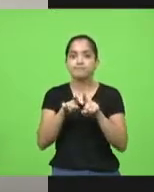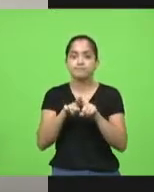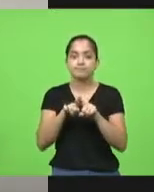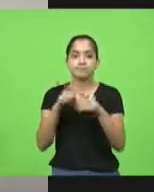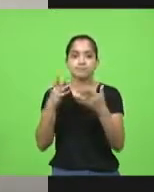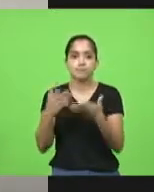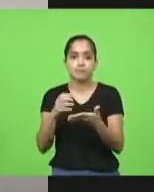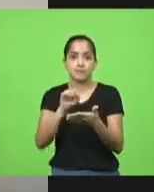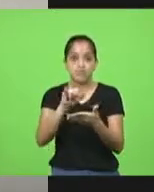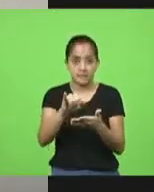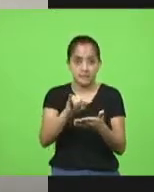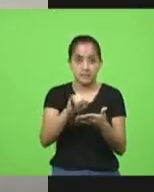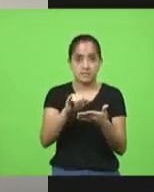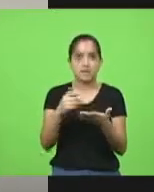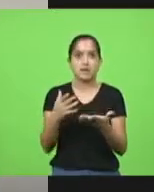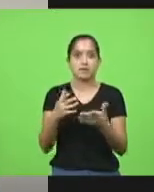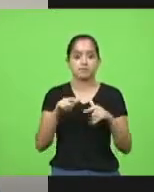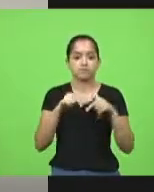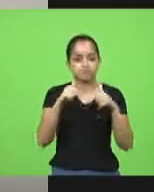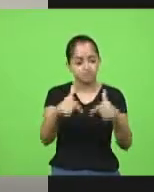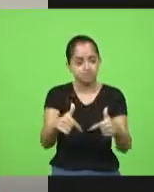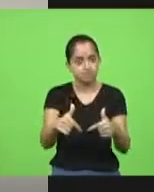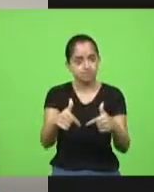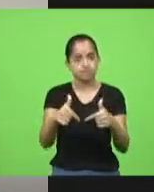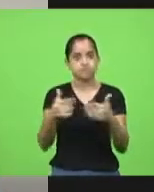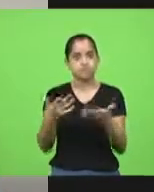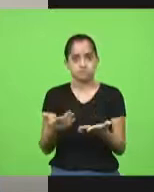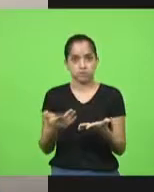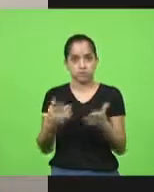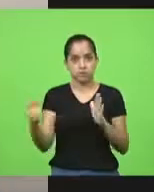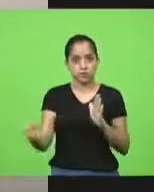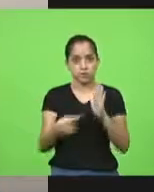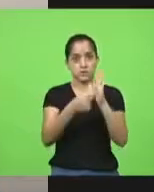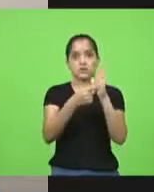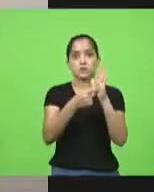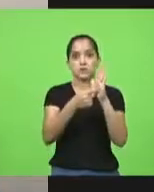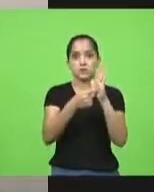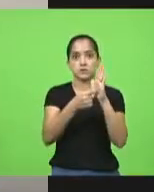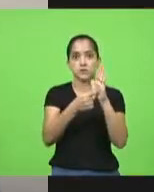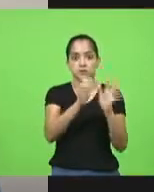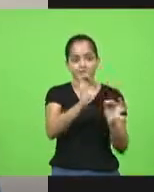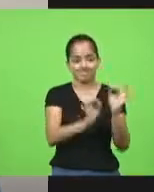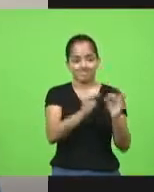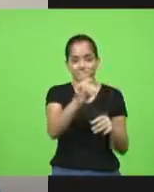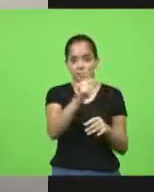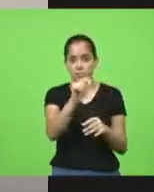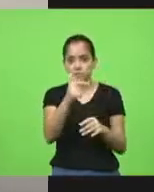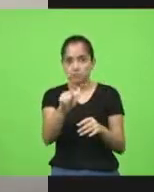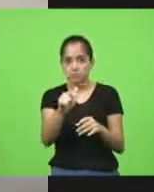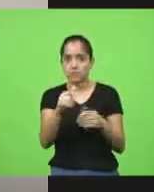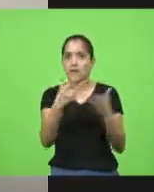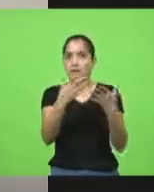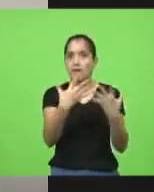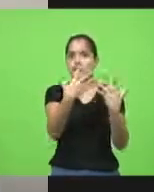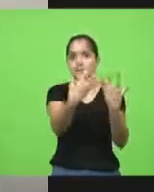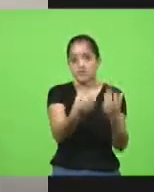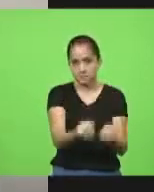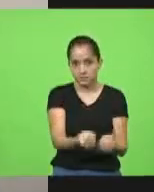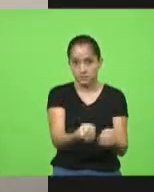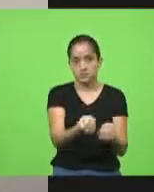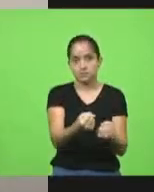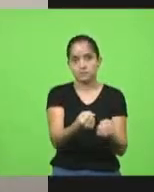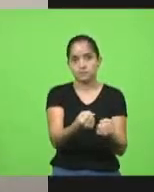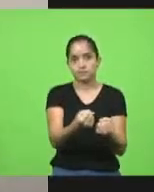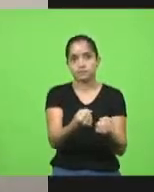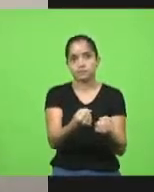ela não tomar postura, posição de denunciar aquilo que é injusto, ela é conivente com